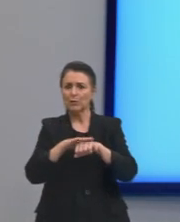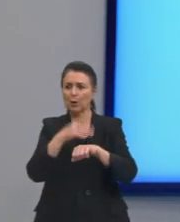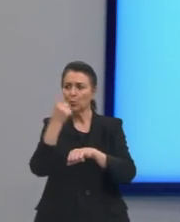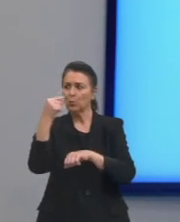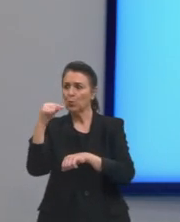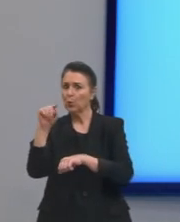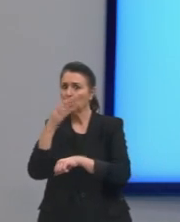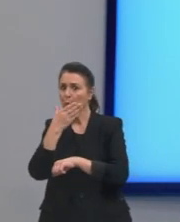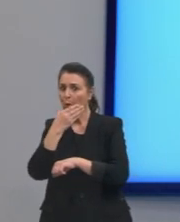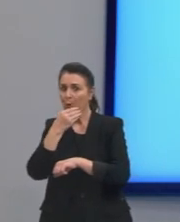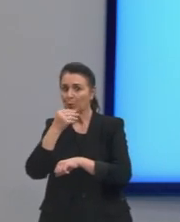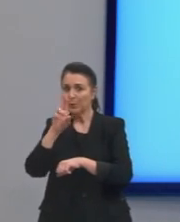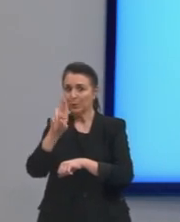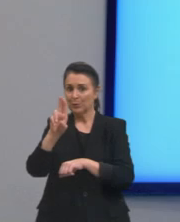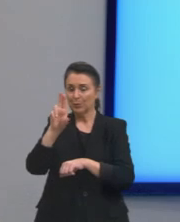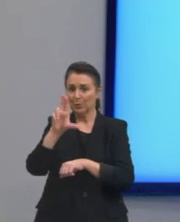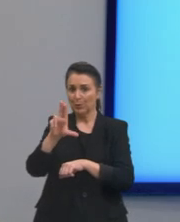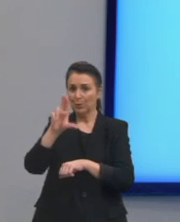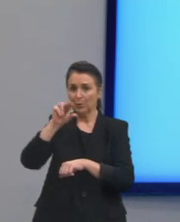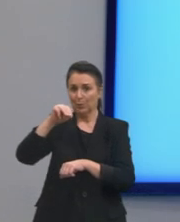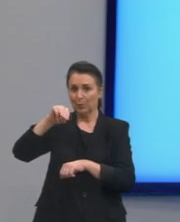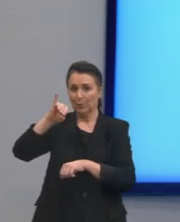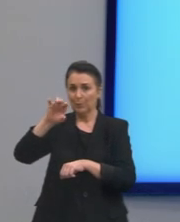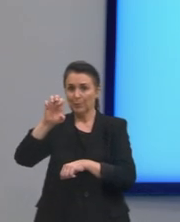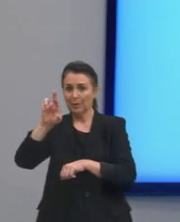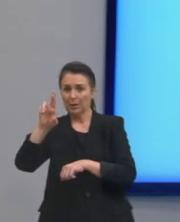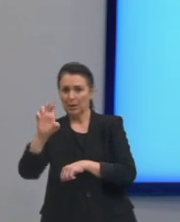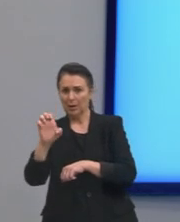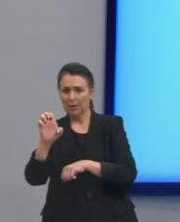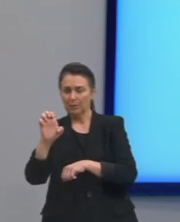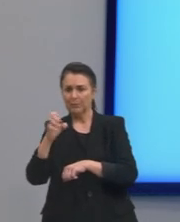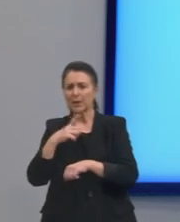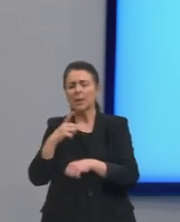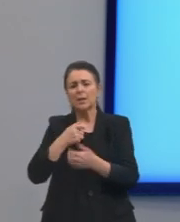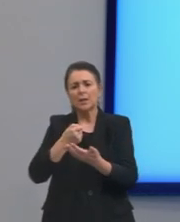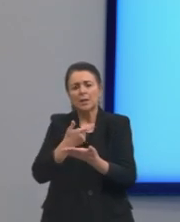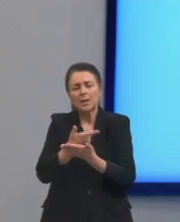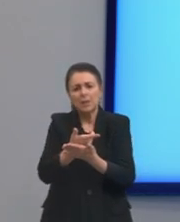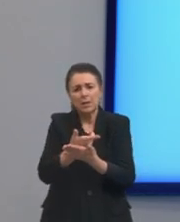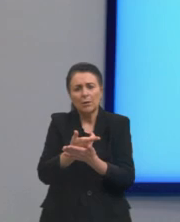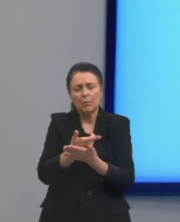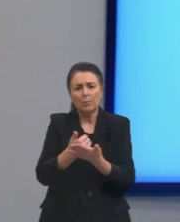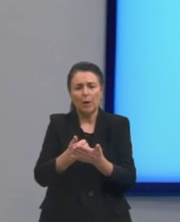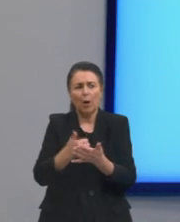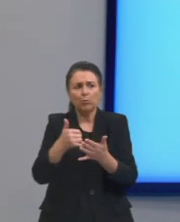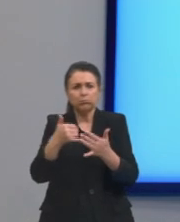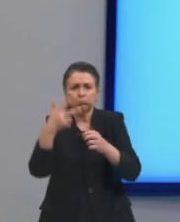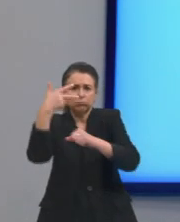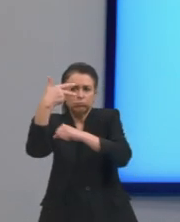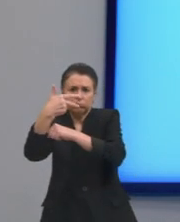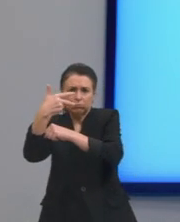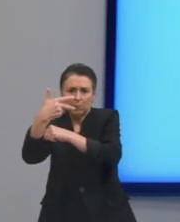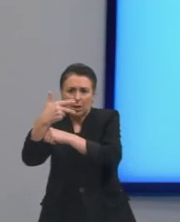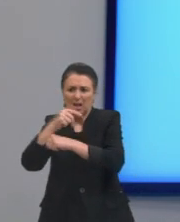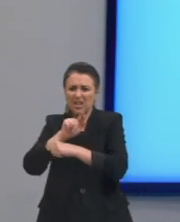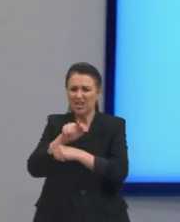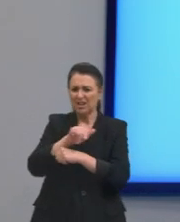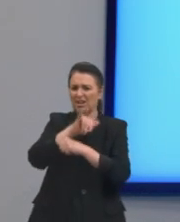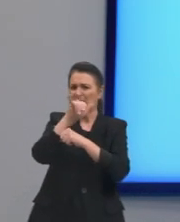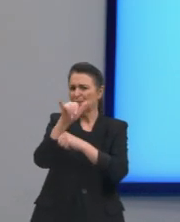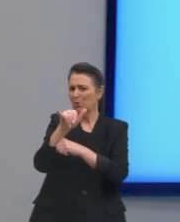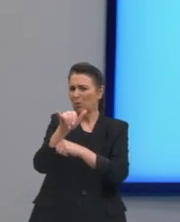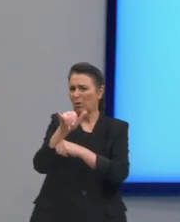dos inventores do cinema queria adquirir um aparelho e Lumiere desencorajou de e